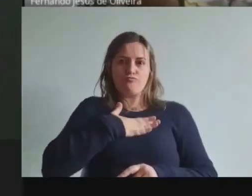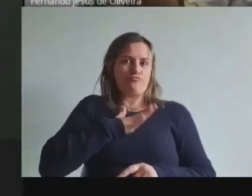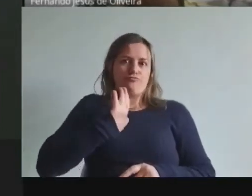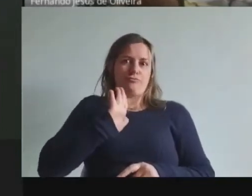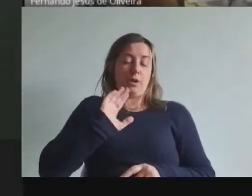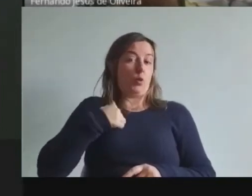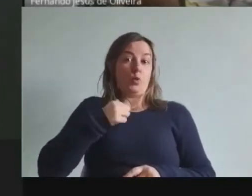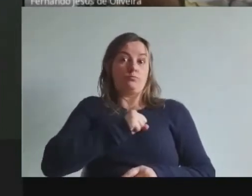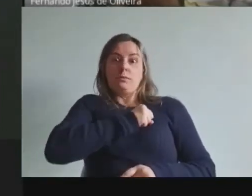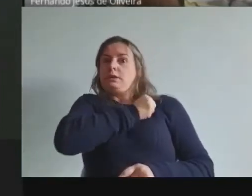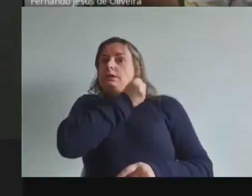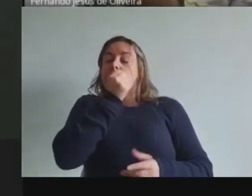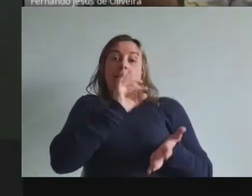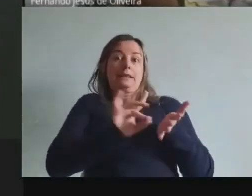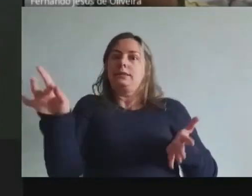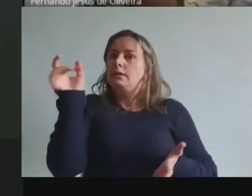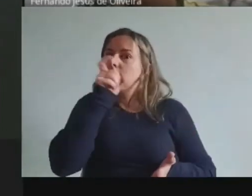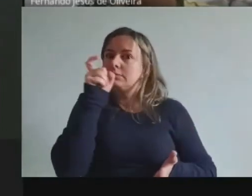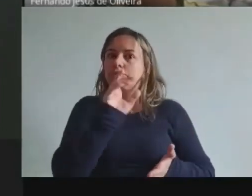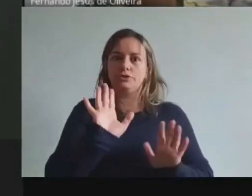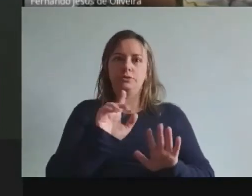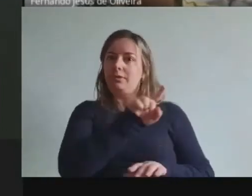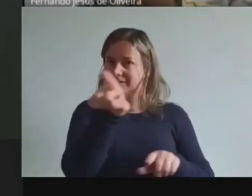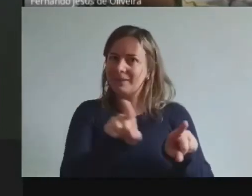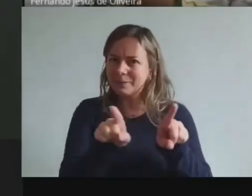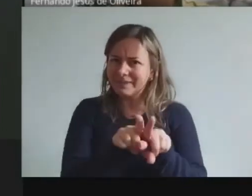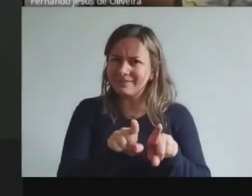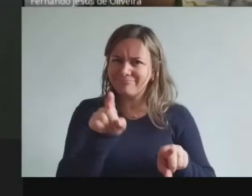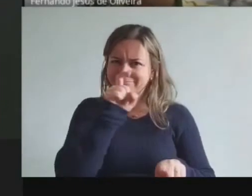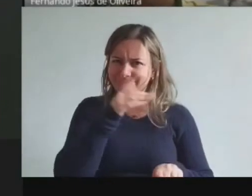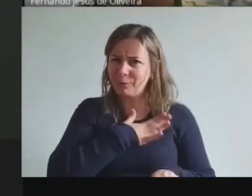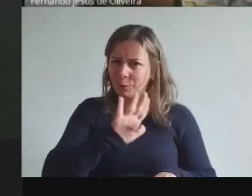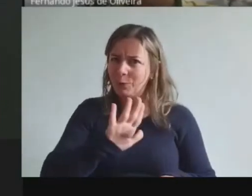falar mentira, espero que vocês também, né?